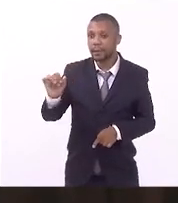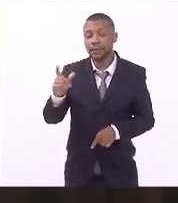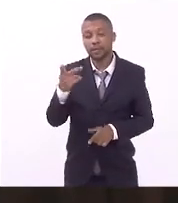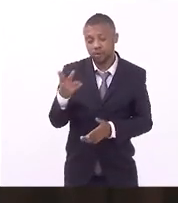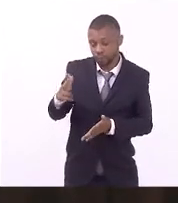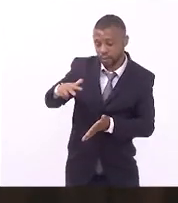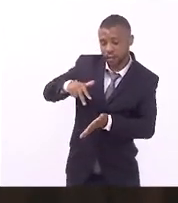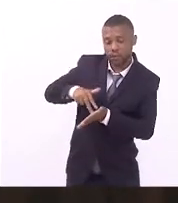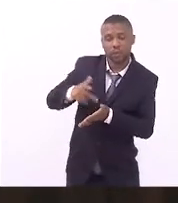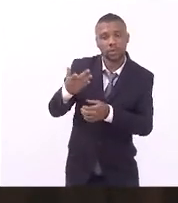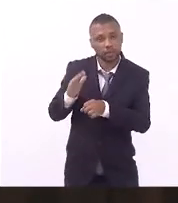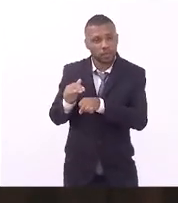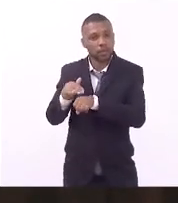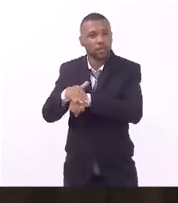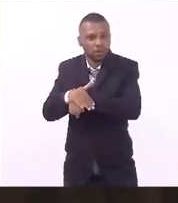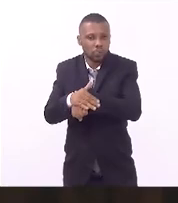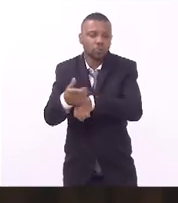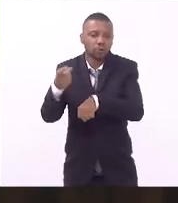né,